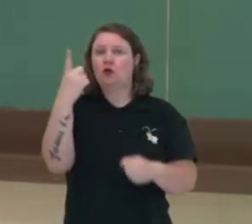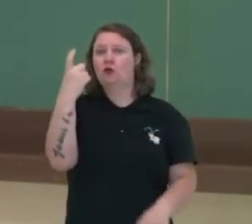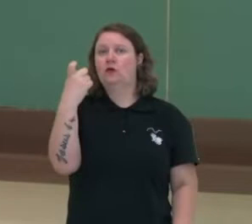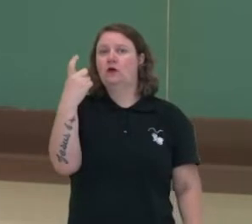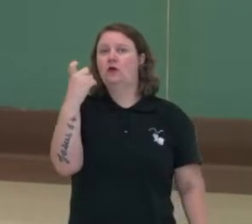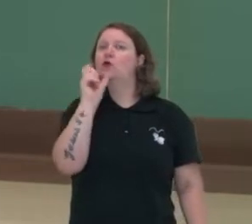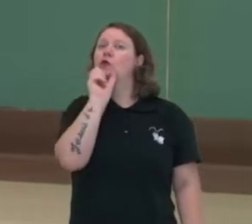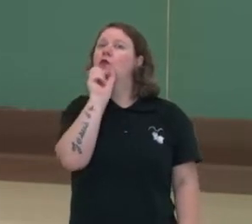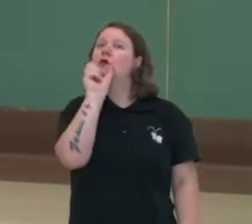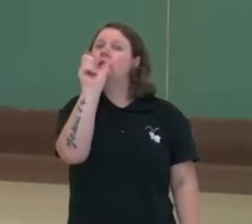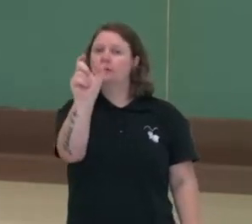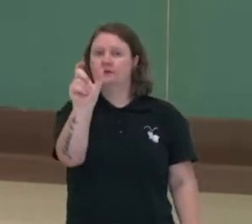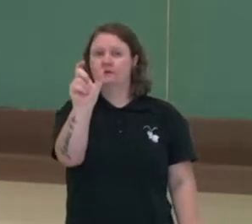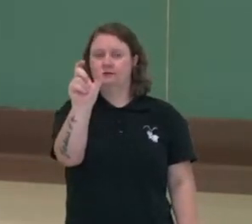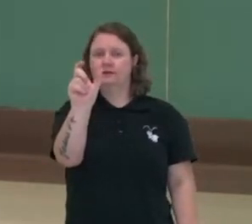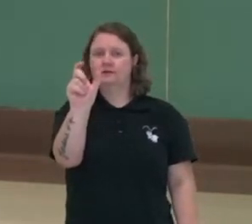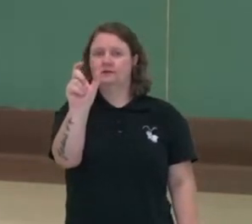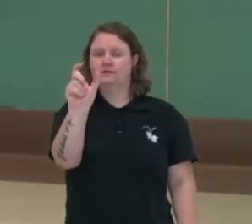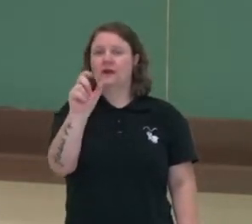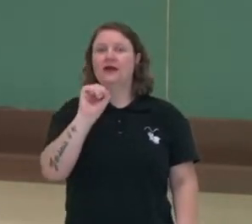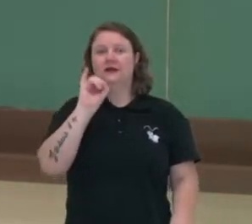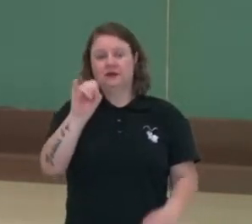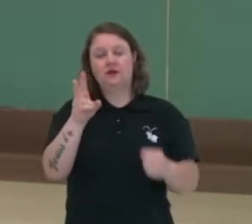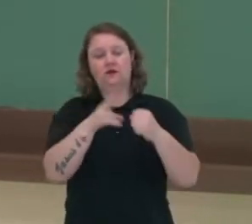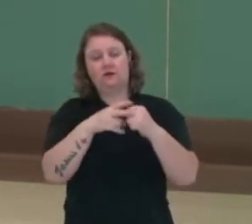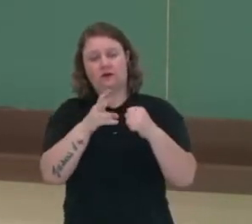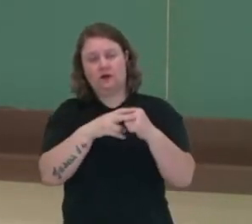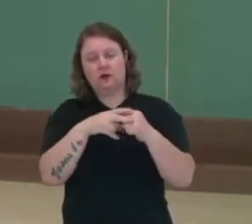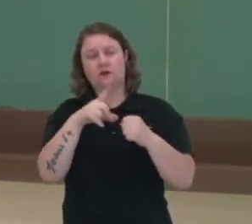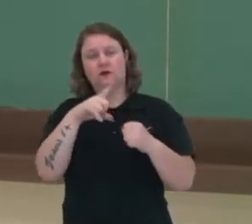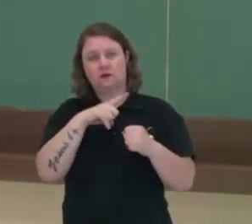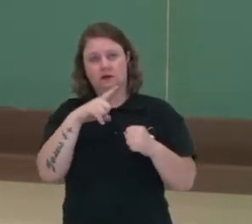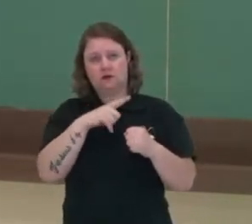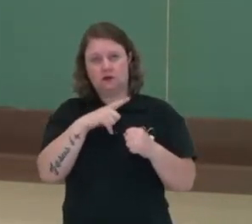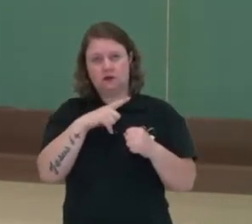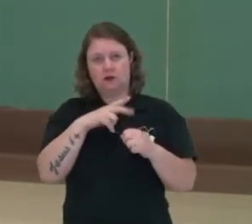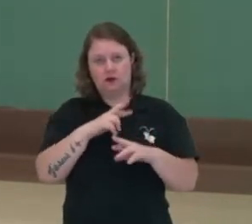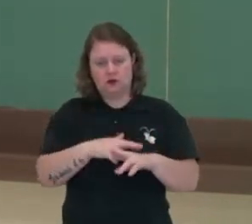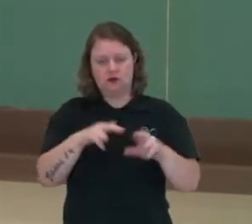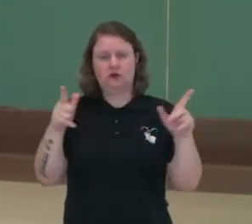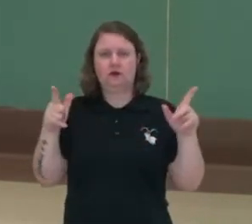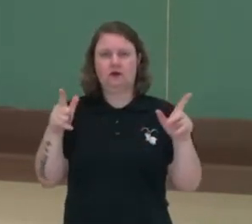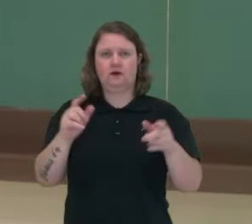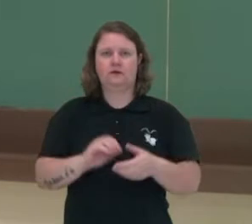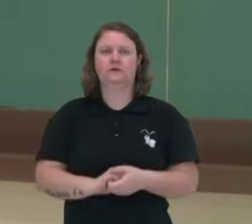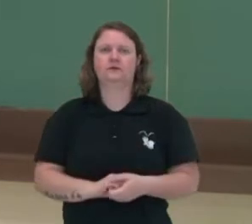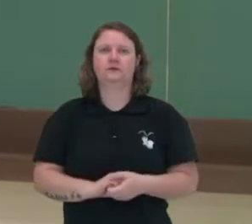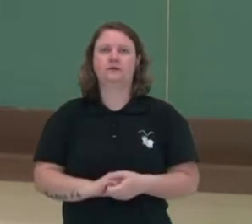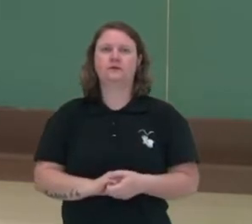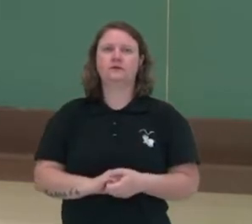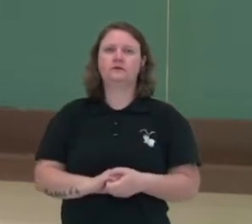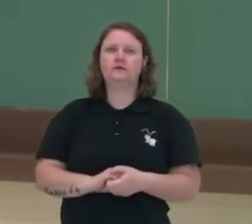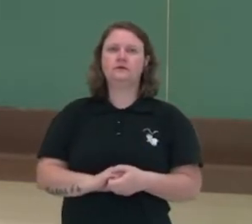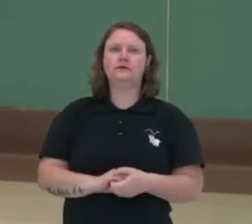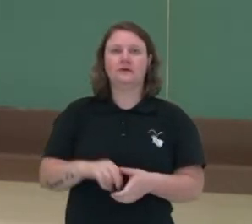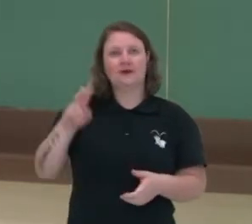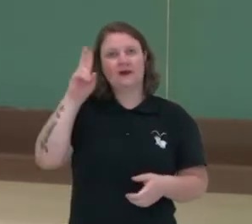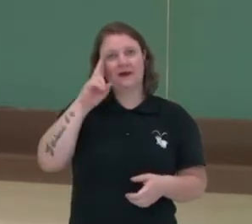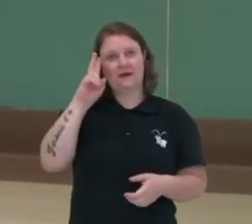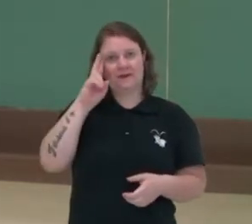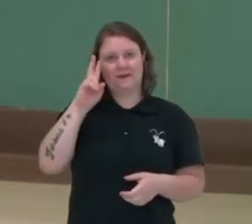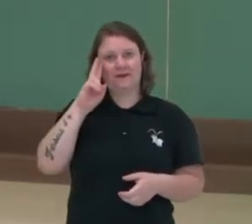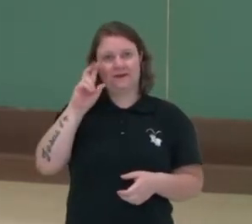elas possuem, são frases verbais que também são chamadas de oração dentro da língua portuguesa. Beleza? Não esqueça